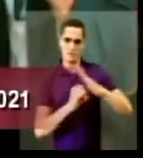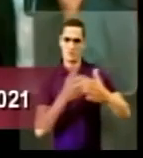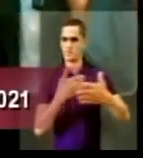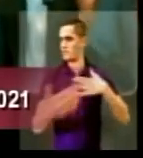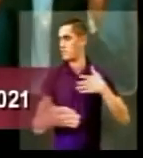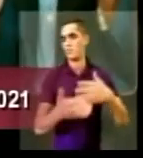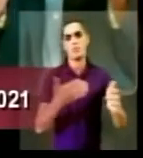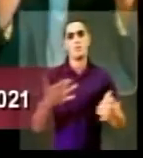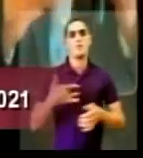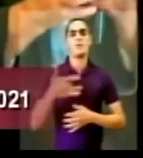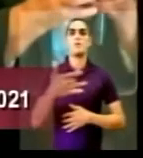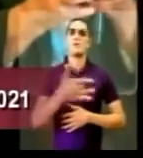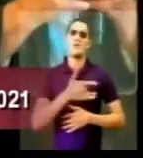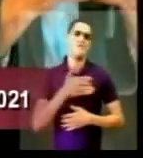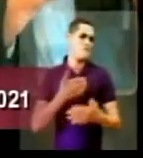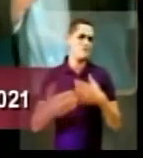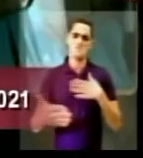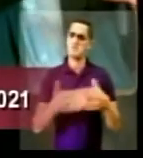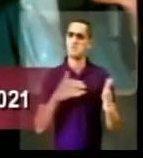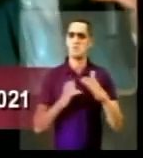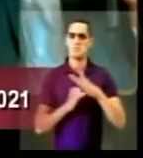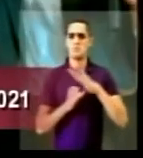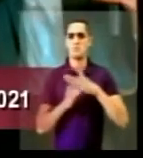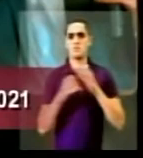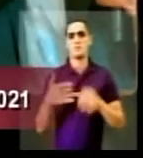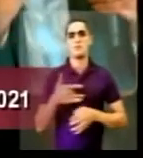saúde, seja ela